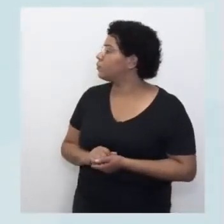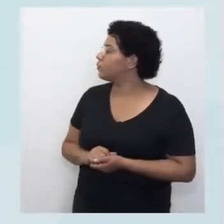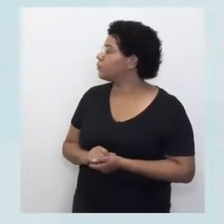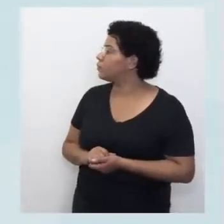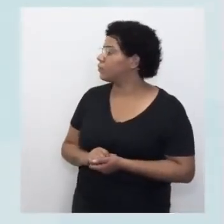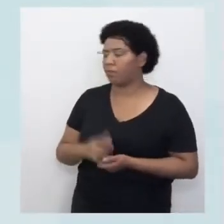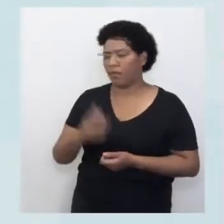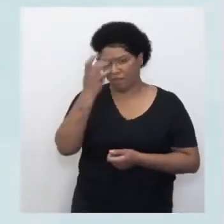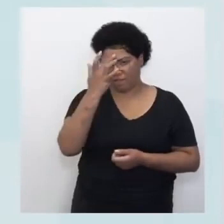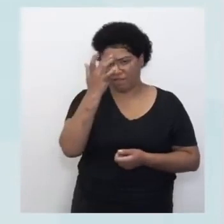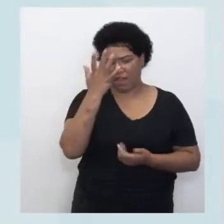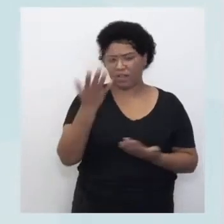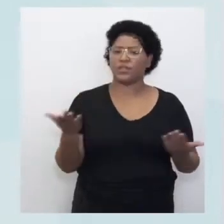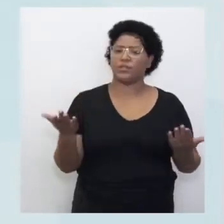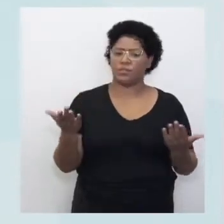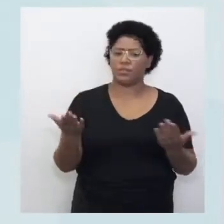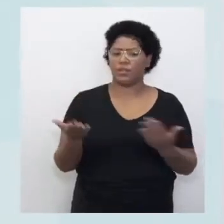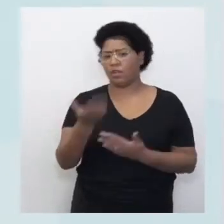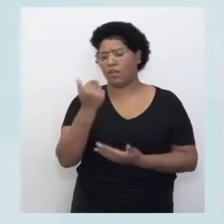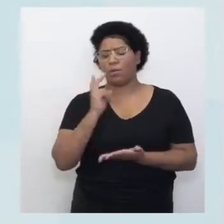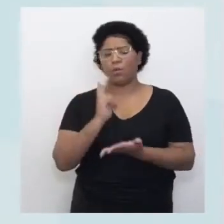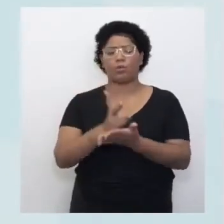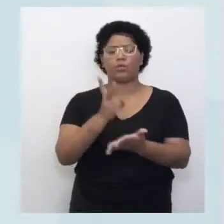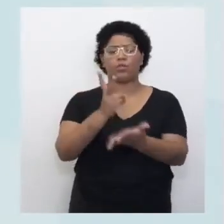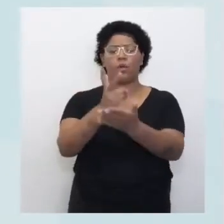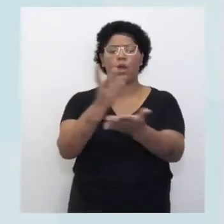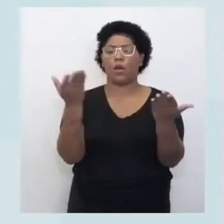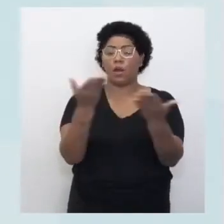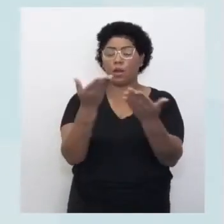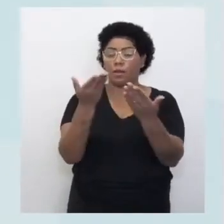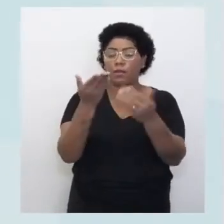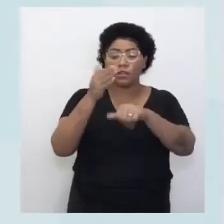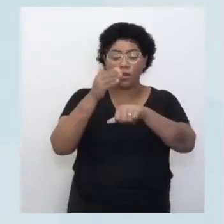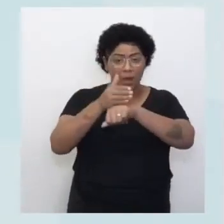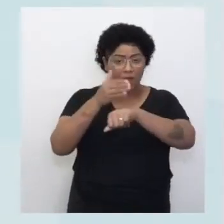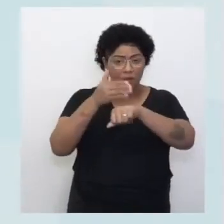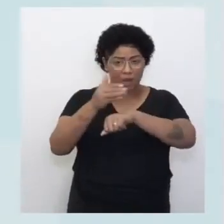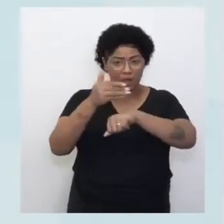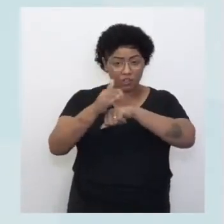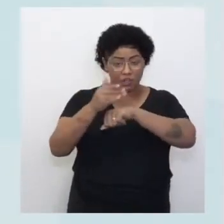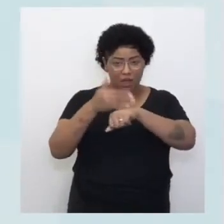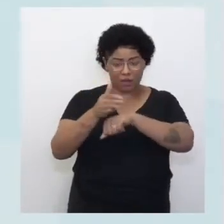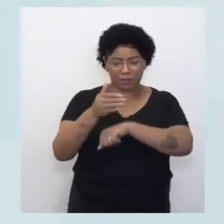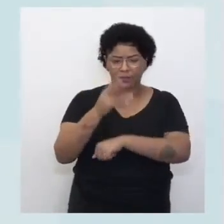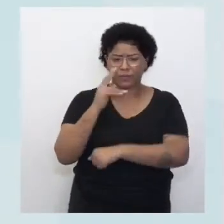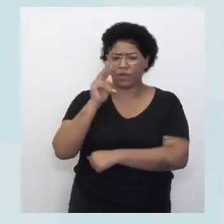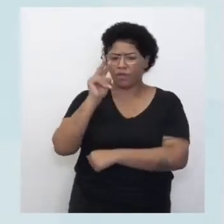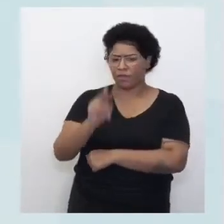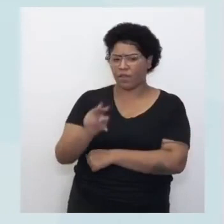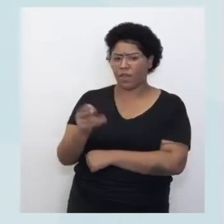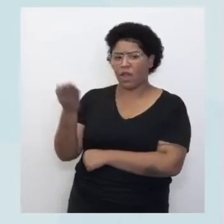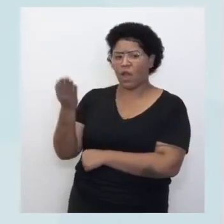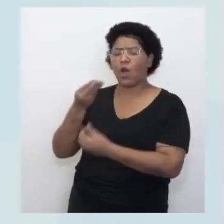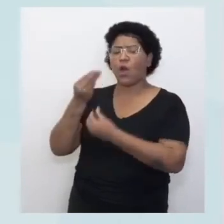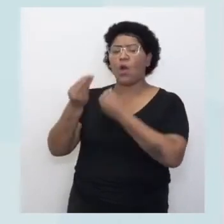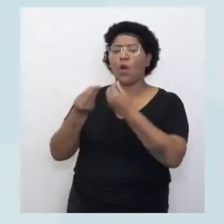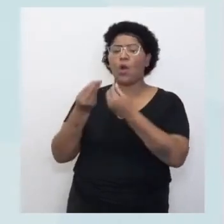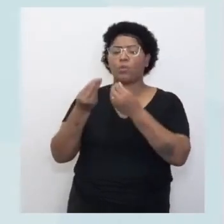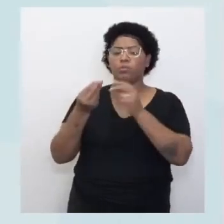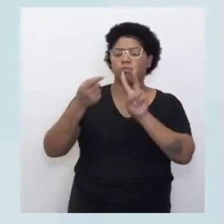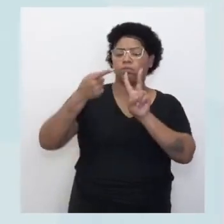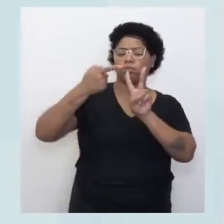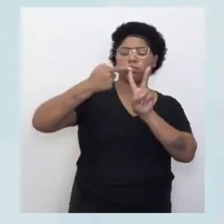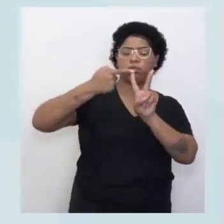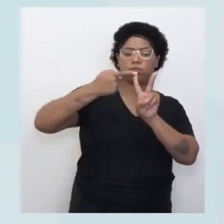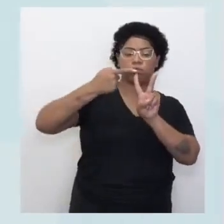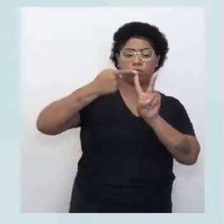Tranquilo até aqui? Então, vamos lá. Agora vocês vão praticar. Eu quero que você racionalize essa fração.